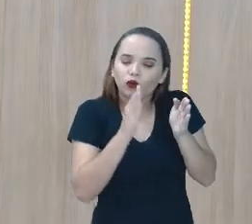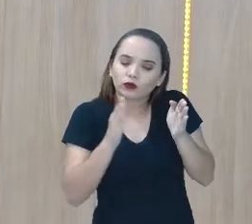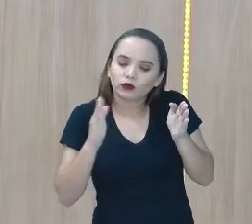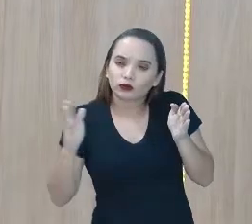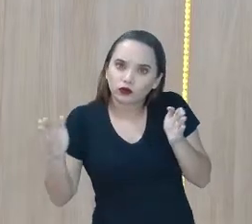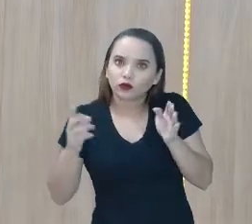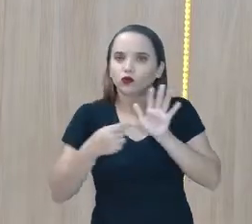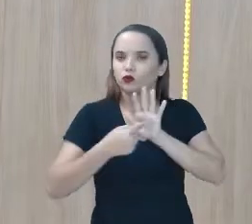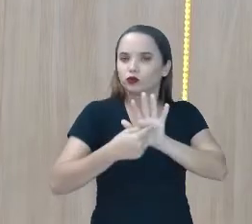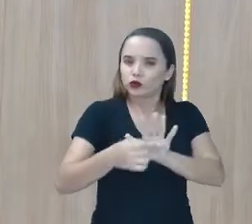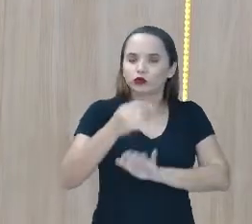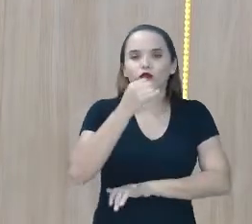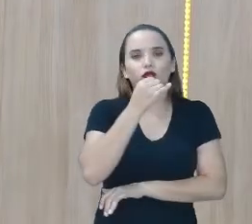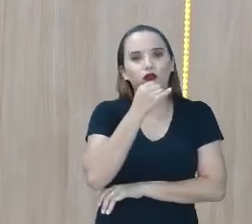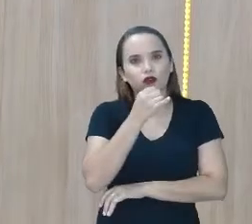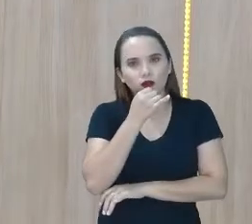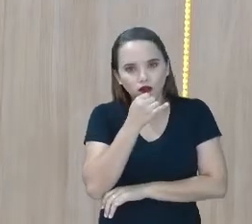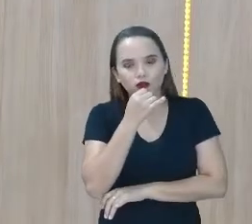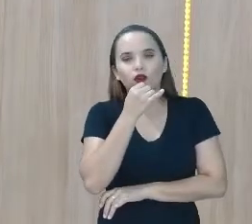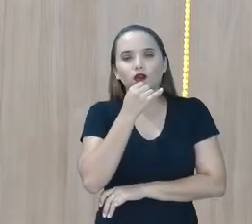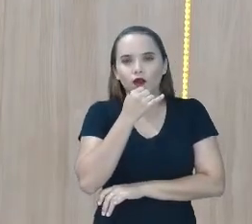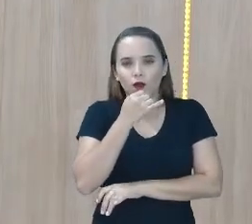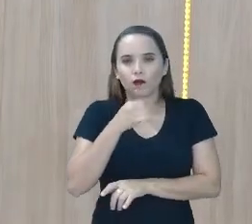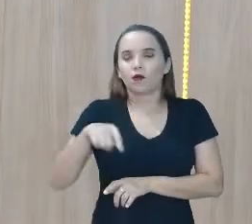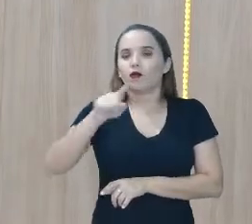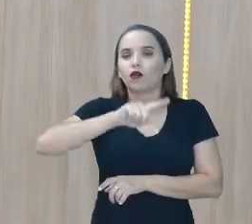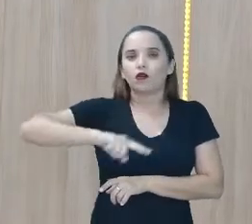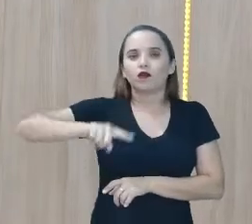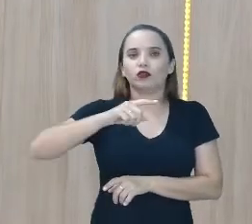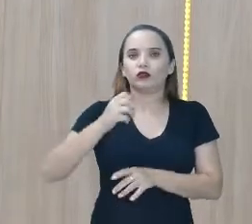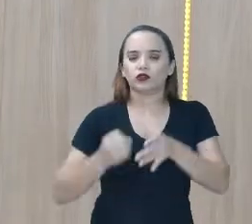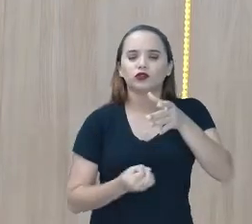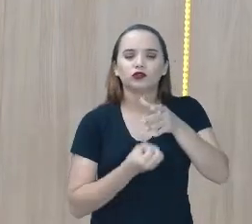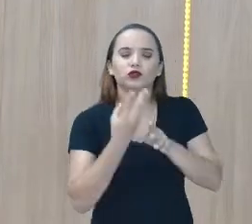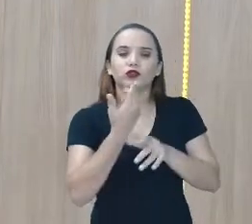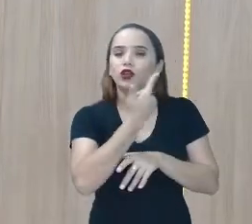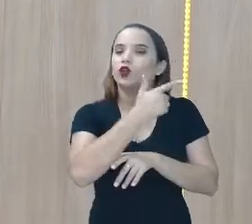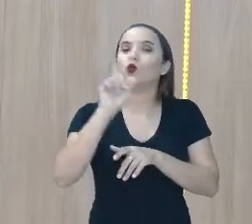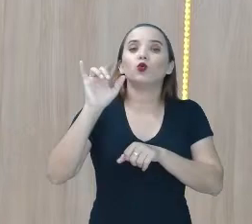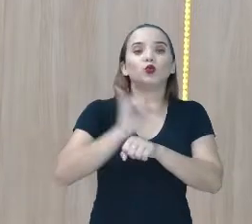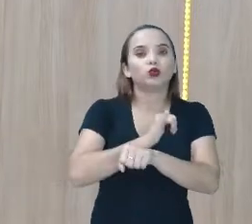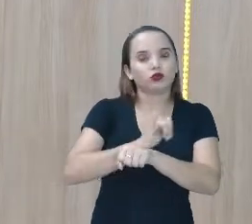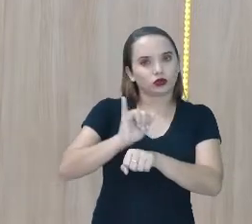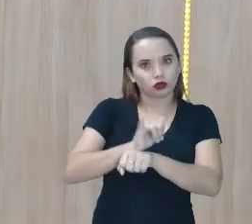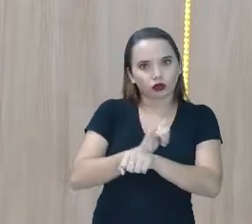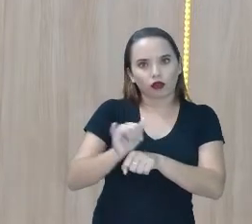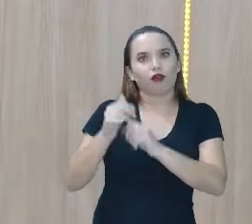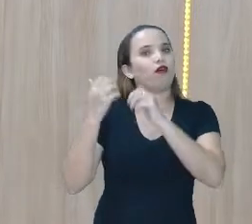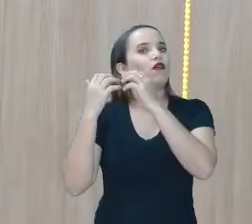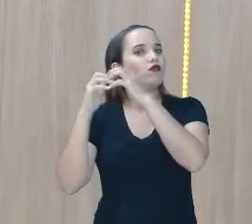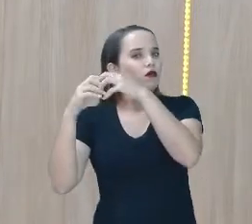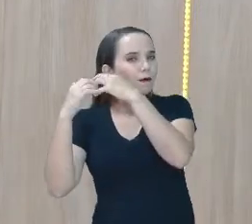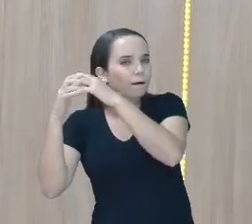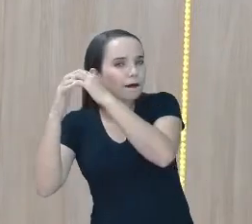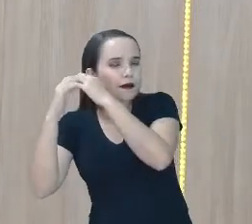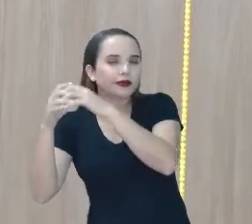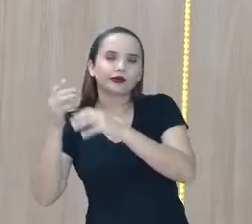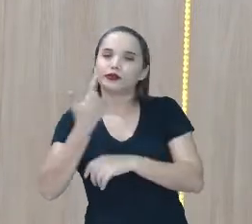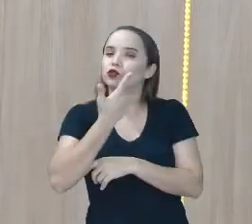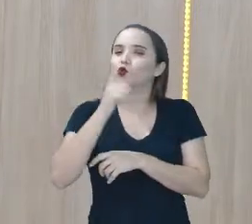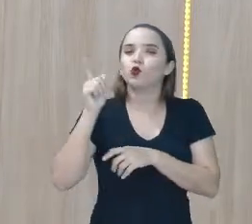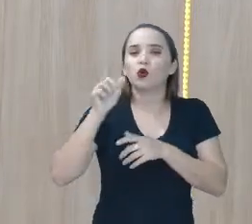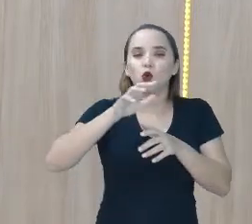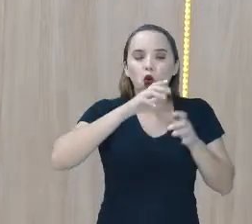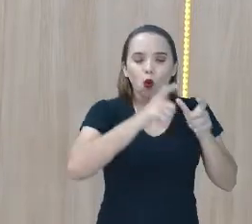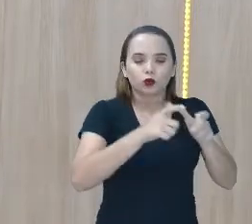com exemplos, com proposições, para que vocês possam criar outras estratégias, pensar em outros cenários,